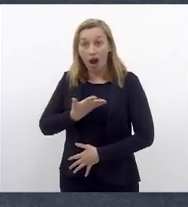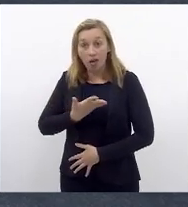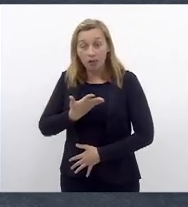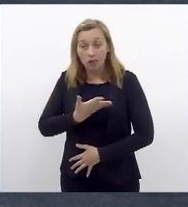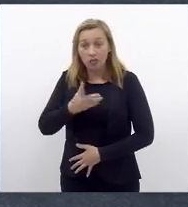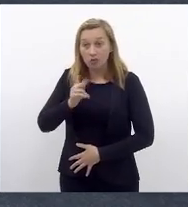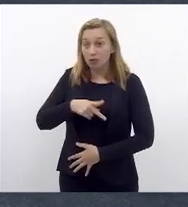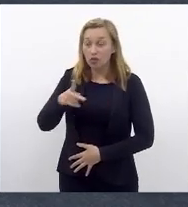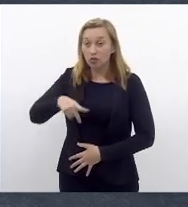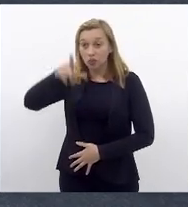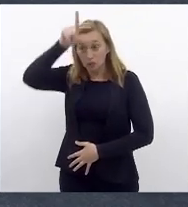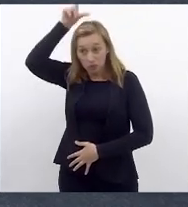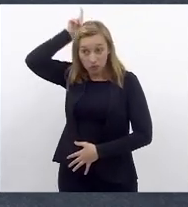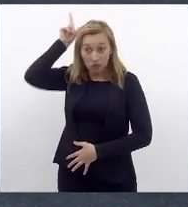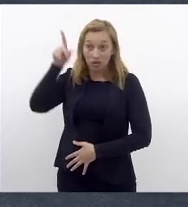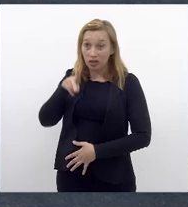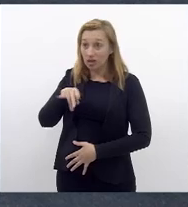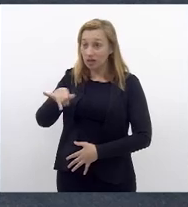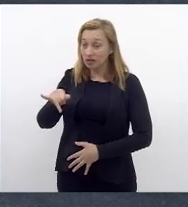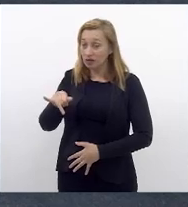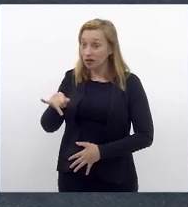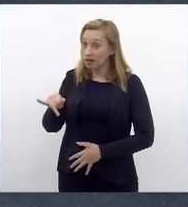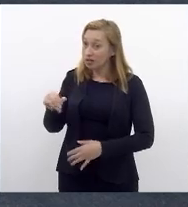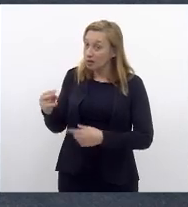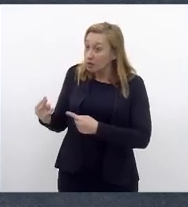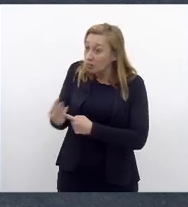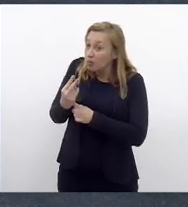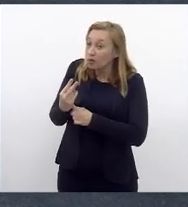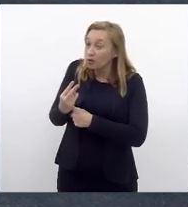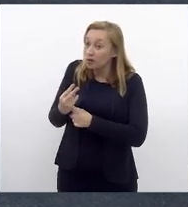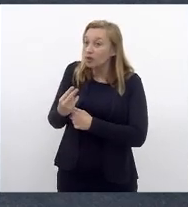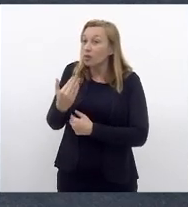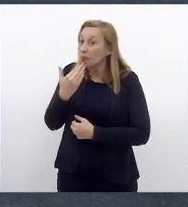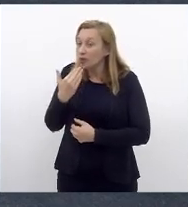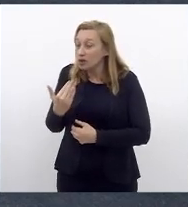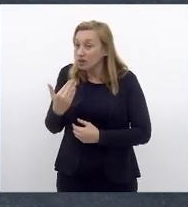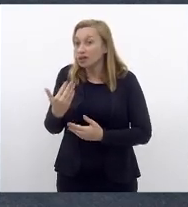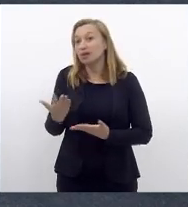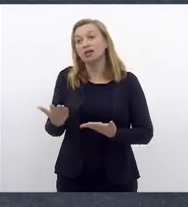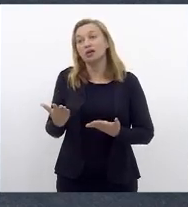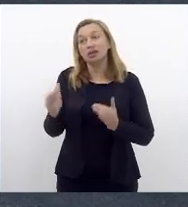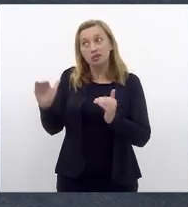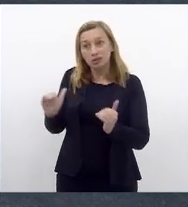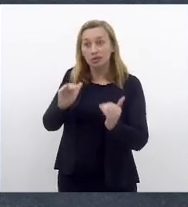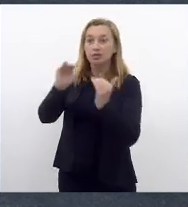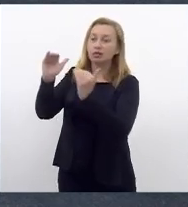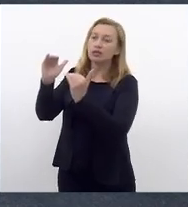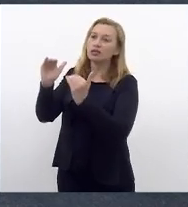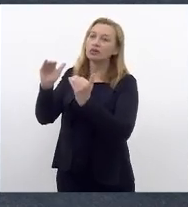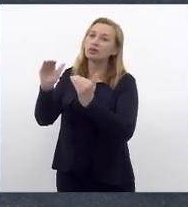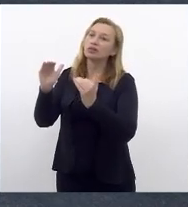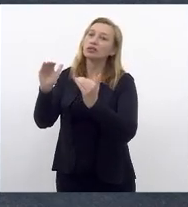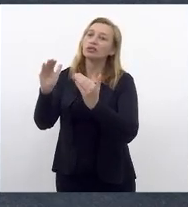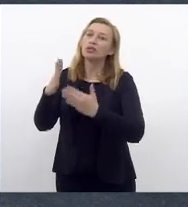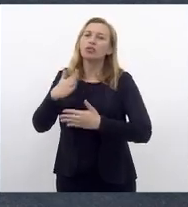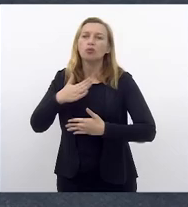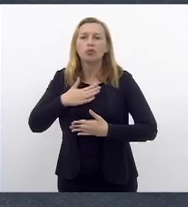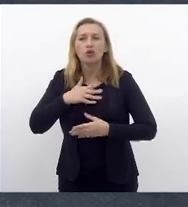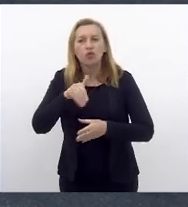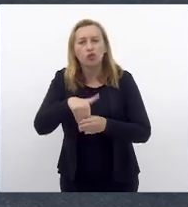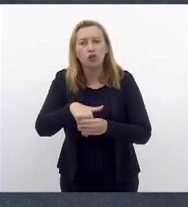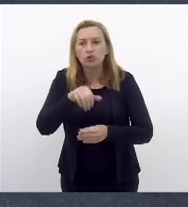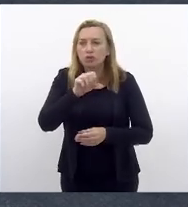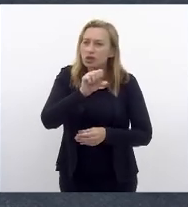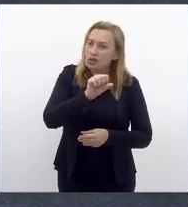Luiz Paulo, que vai me defender. Gostaria de pedir por Vossa Excelência que colocasse o meu voto